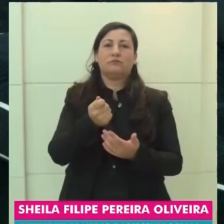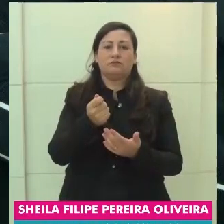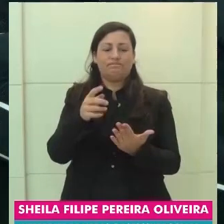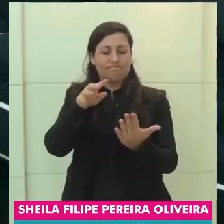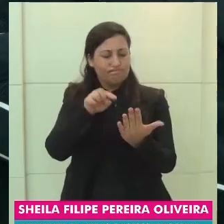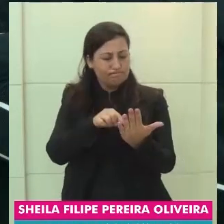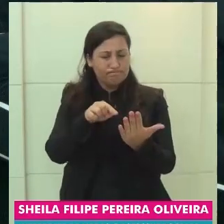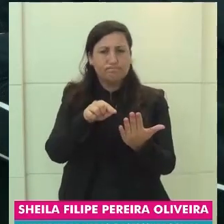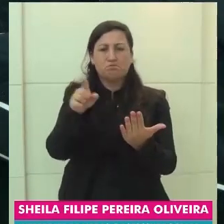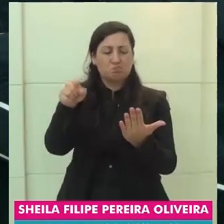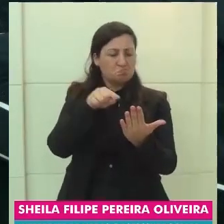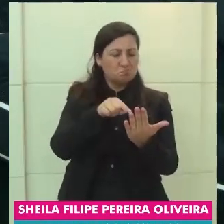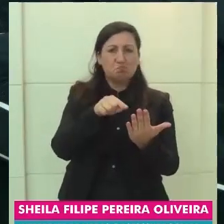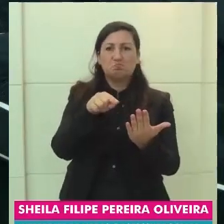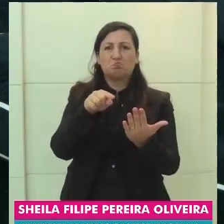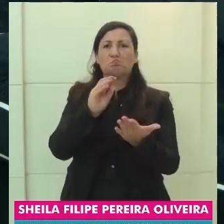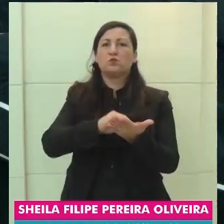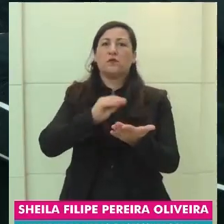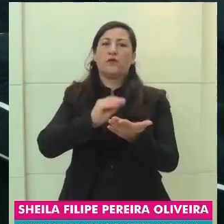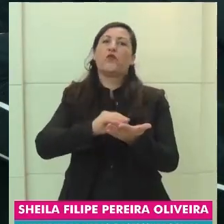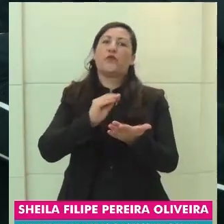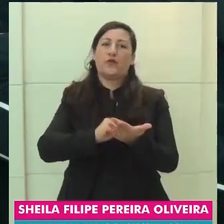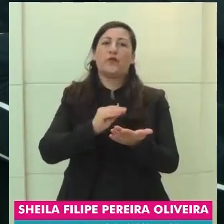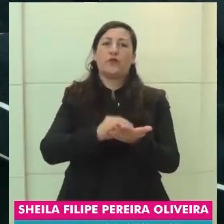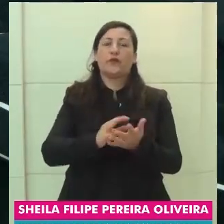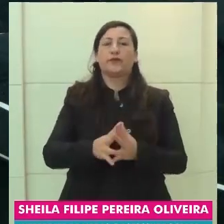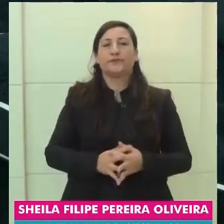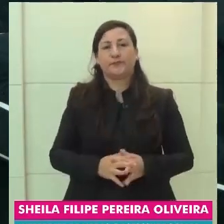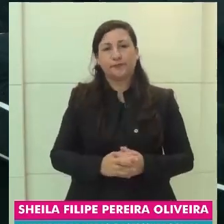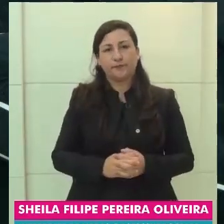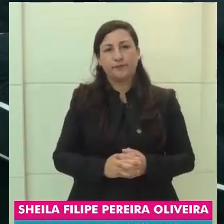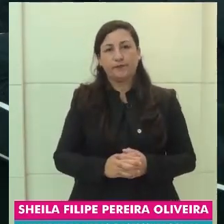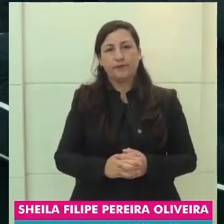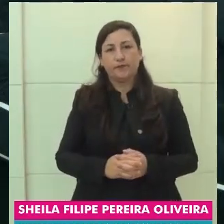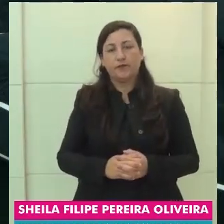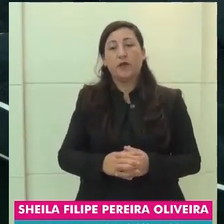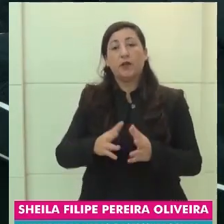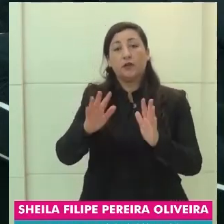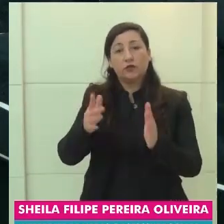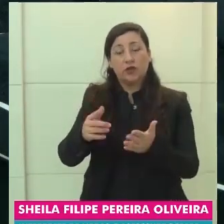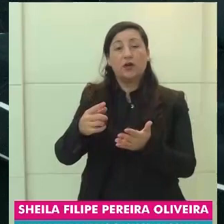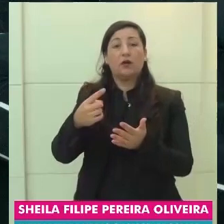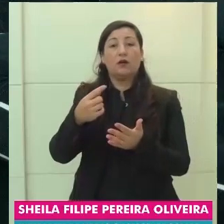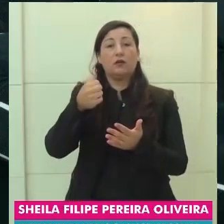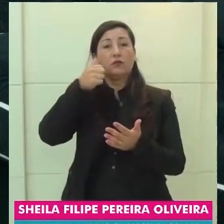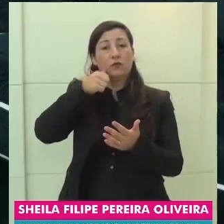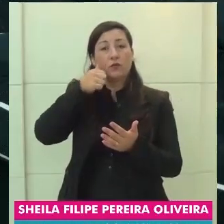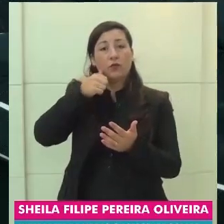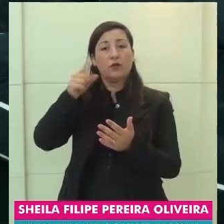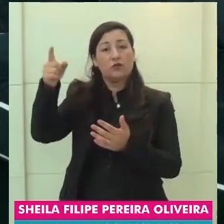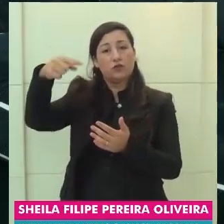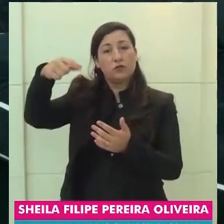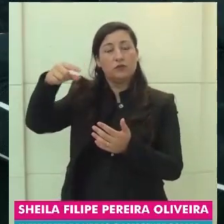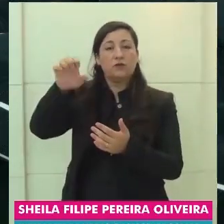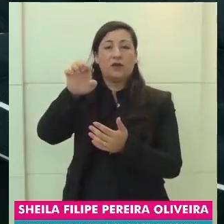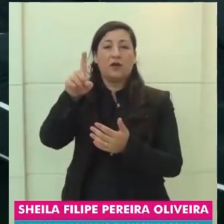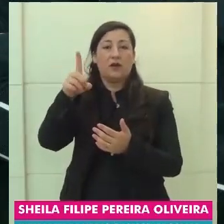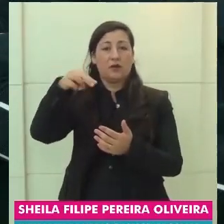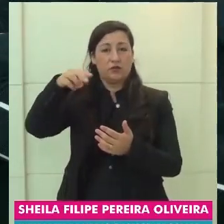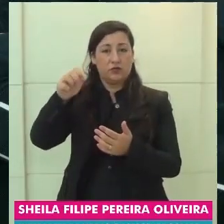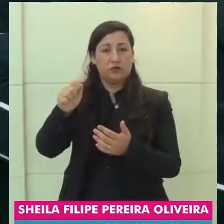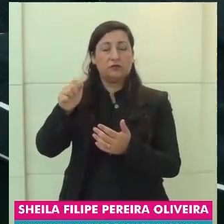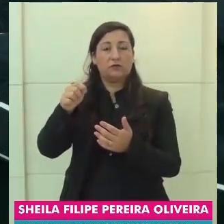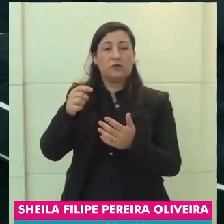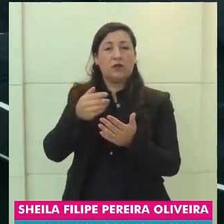está no nosso cadastro. E foi feito um levantamento por uma jornalista, Edna, lá em Sombrio, e ela falou que